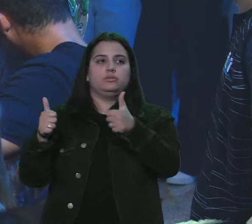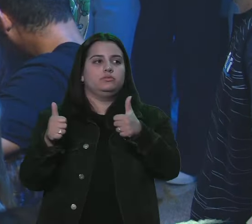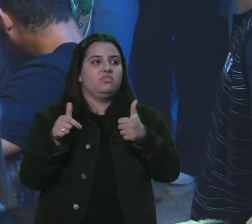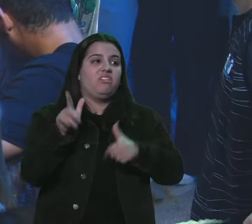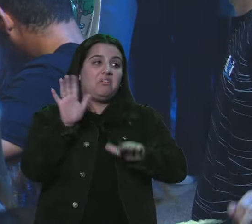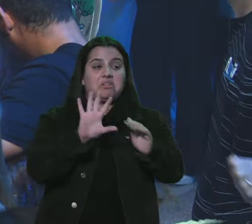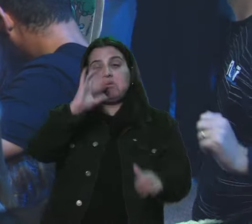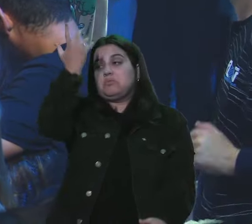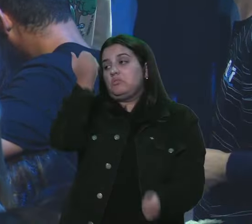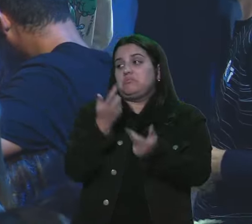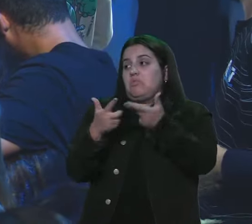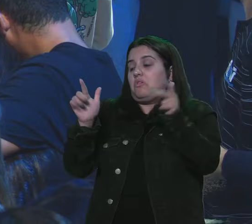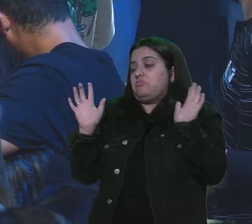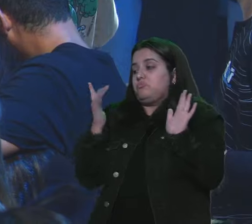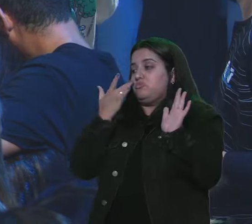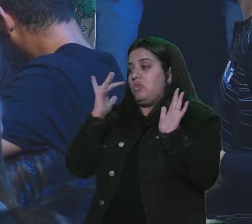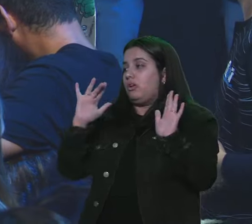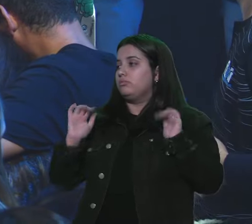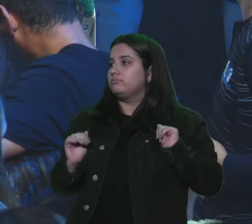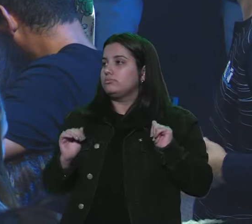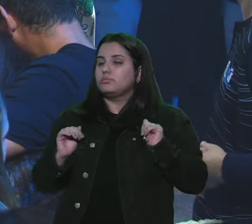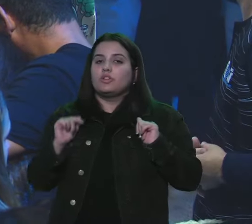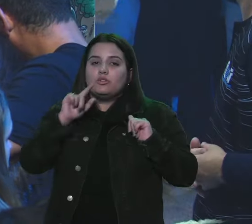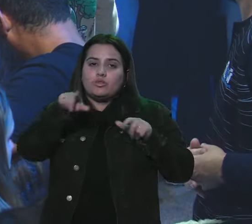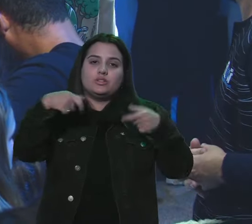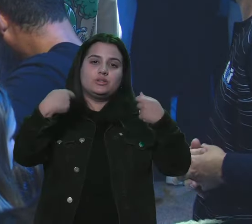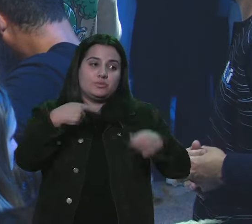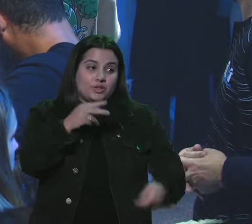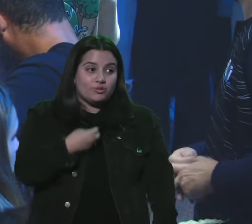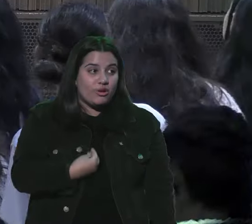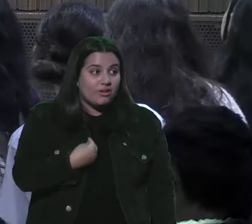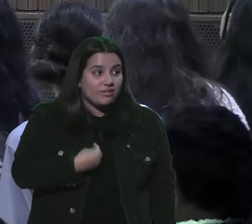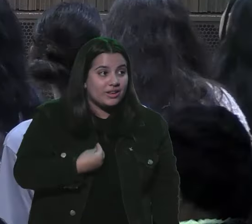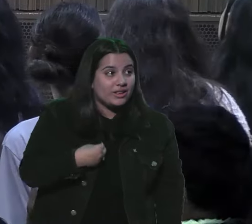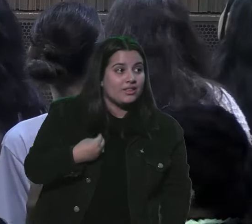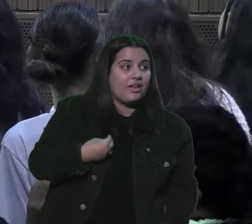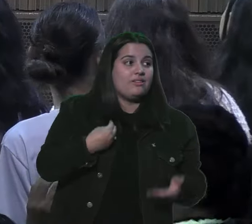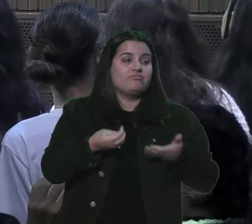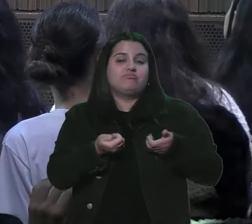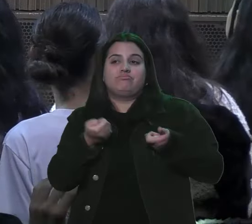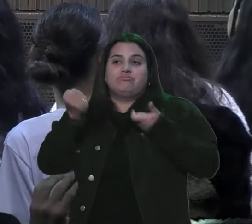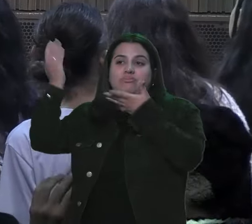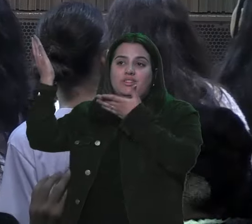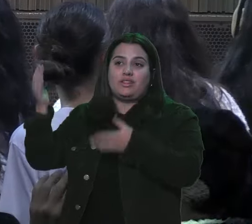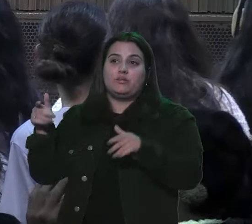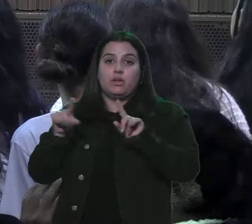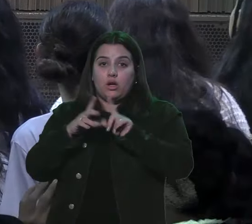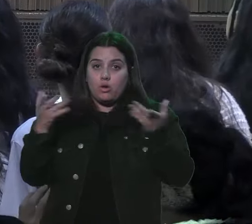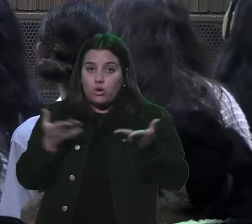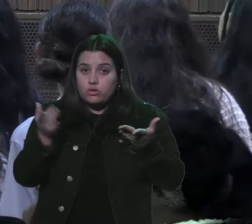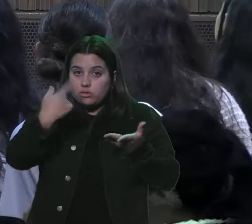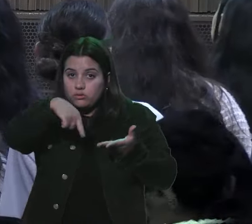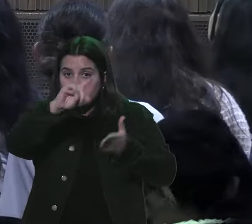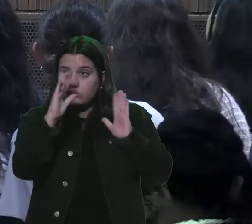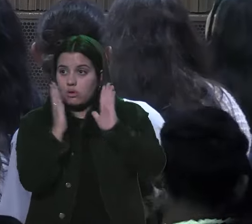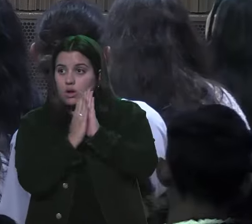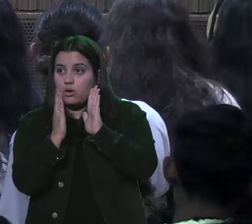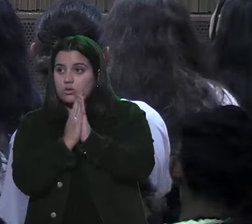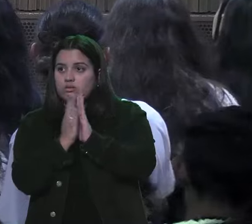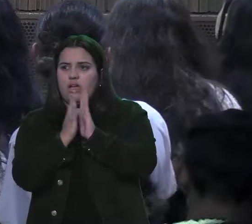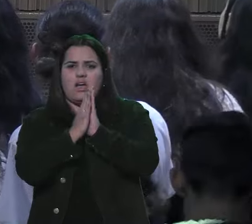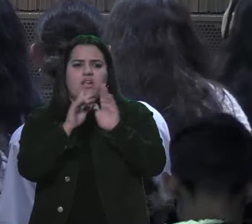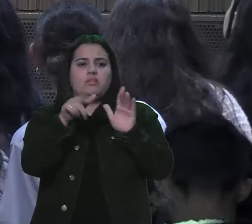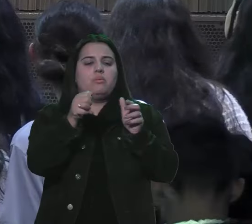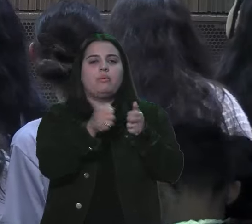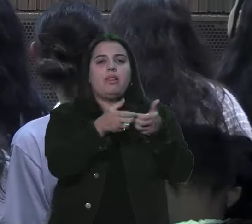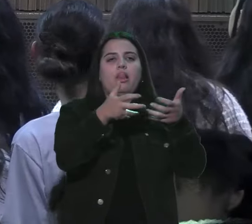acontece alguma coisa lá. Você precisa entregar a sua vida para Jesus. E você vai fazer uma oração comigo. Essa oração não é